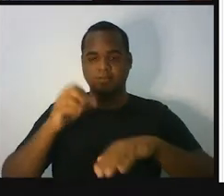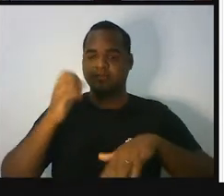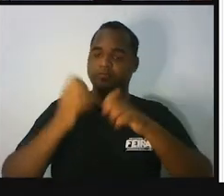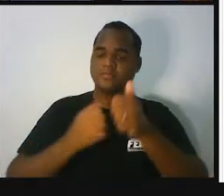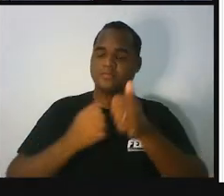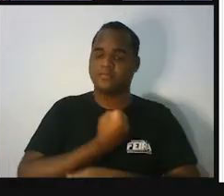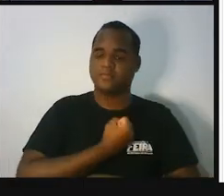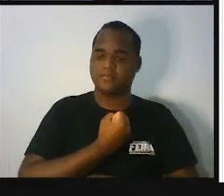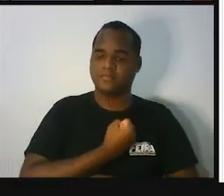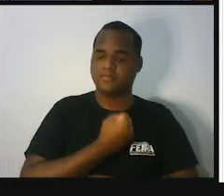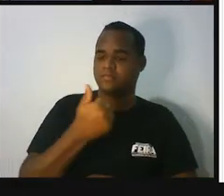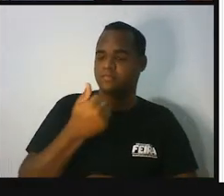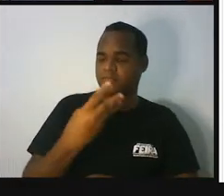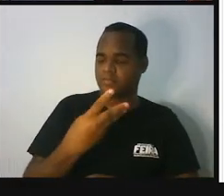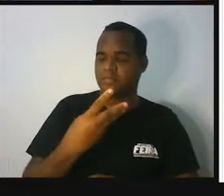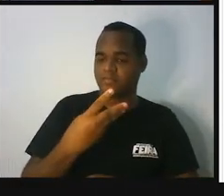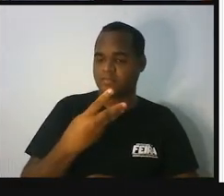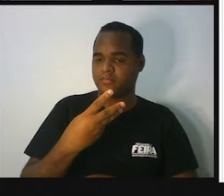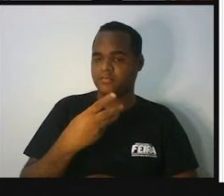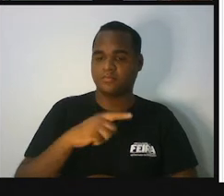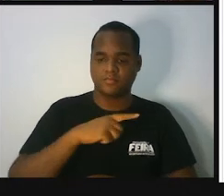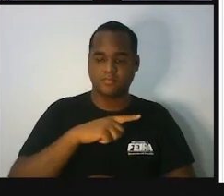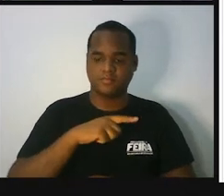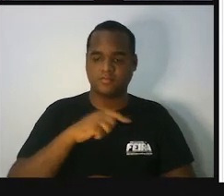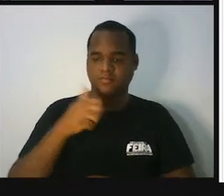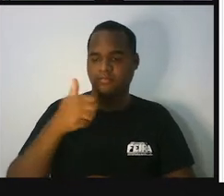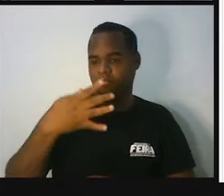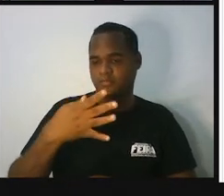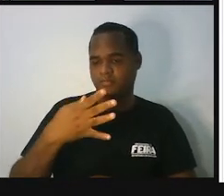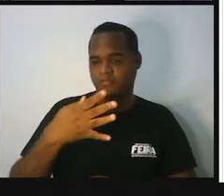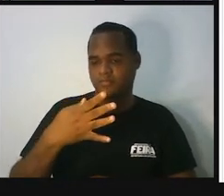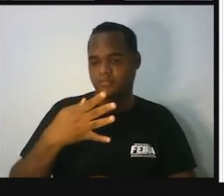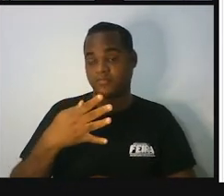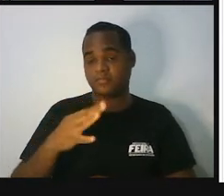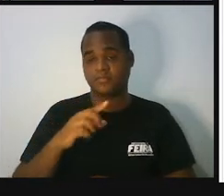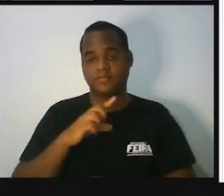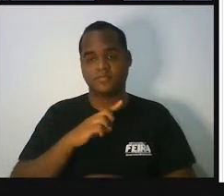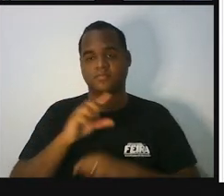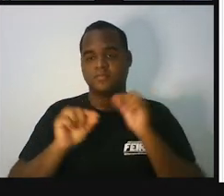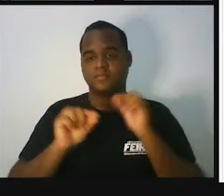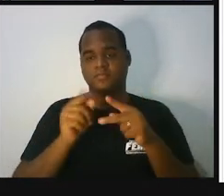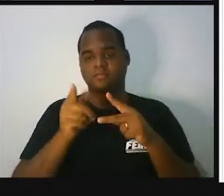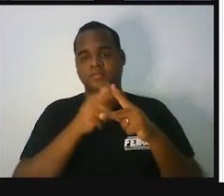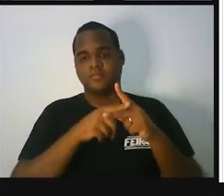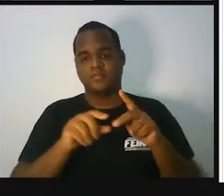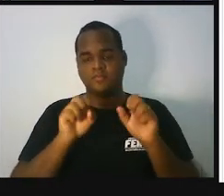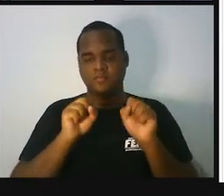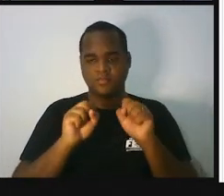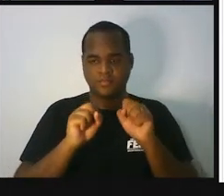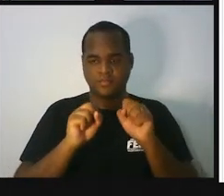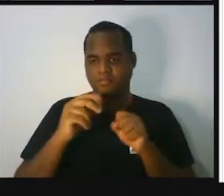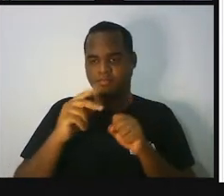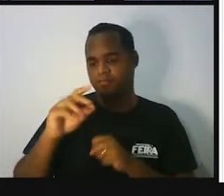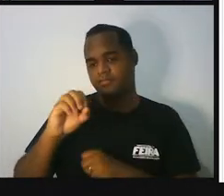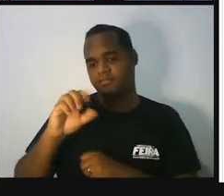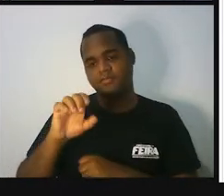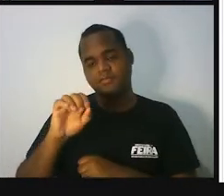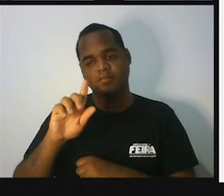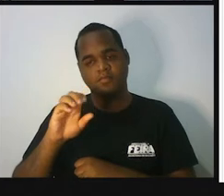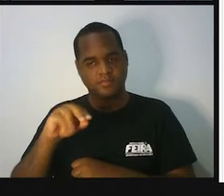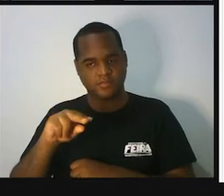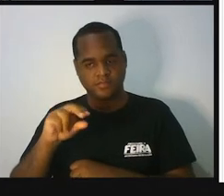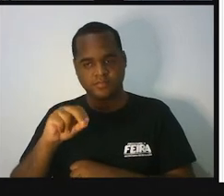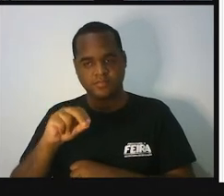número 13, essa é a 14, foi a aula anterior a essa. E ângulo, ângulo de um polígono, ângulo interno